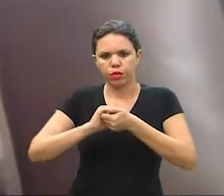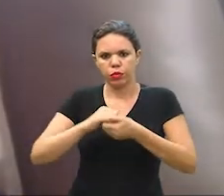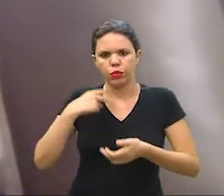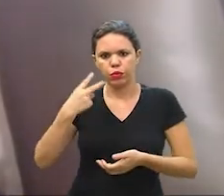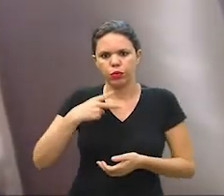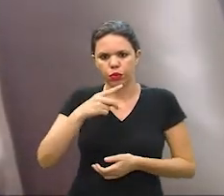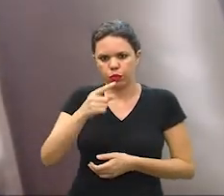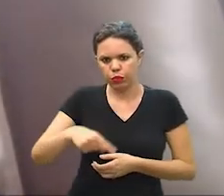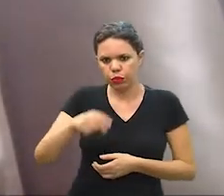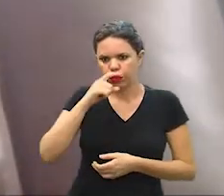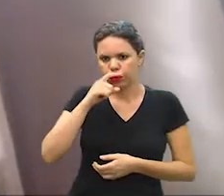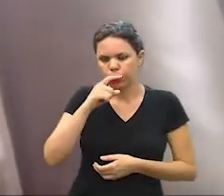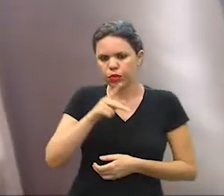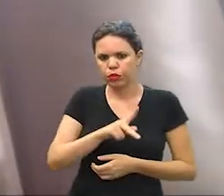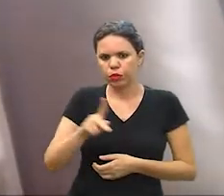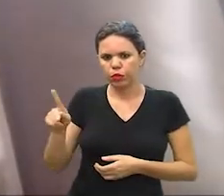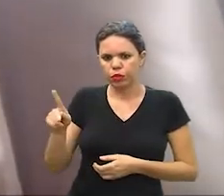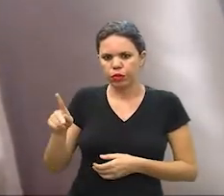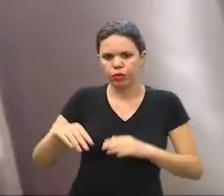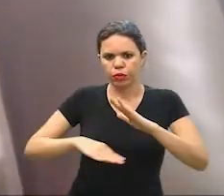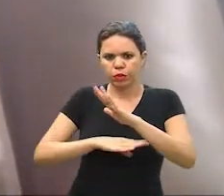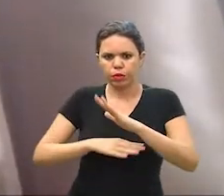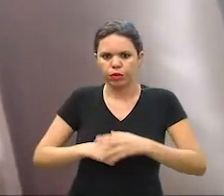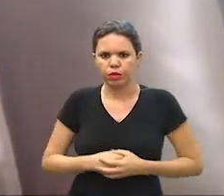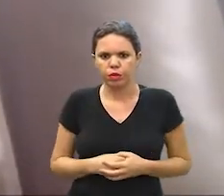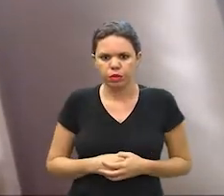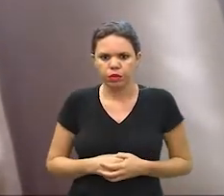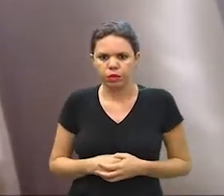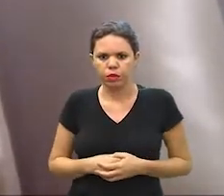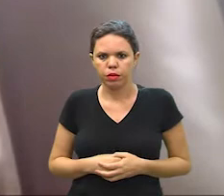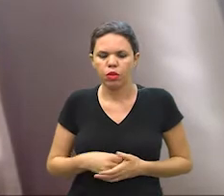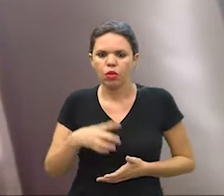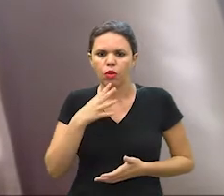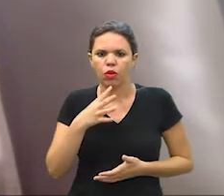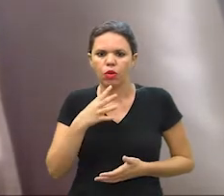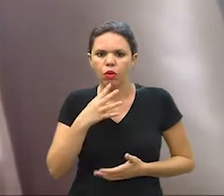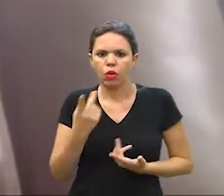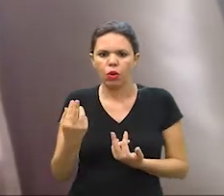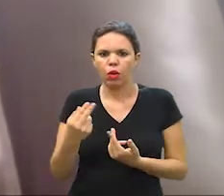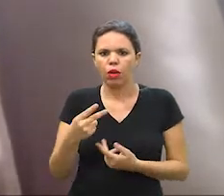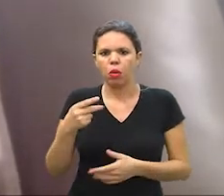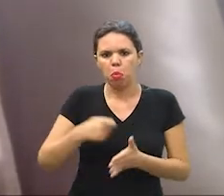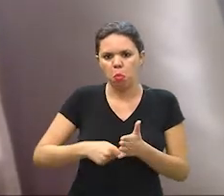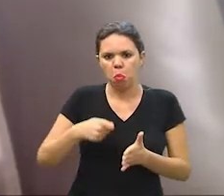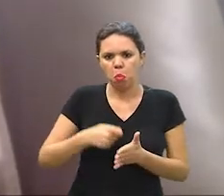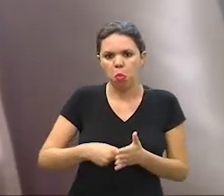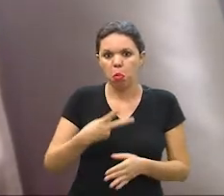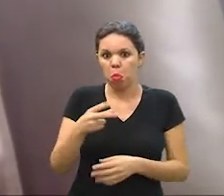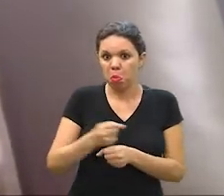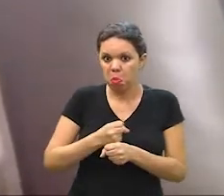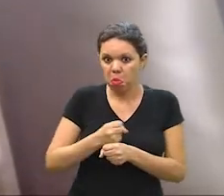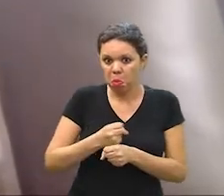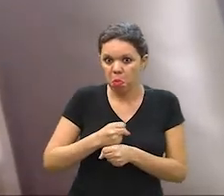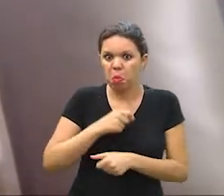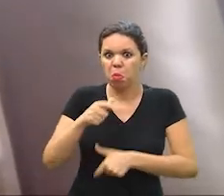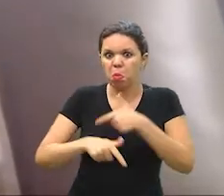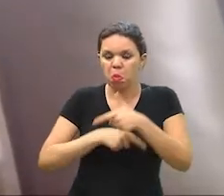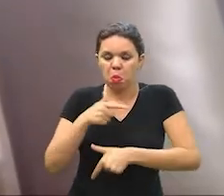o vereador Zé Carlos, presidente da Câmara, a quem eu conheço como agente político há mais de 20 anos.